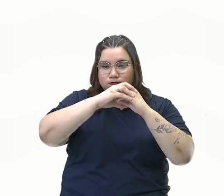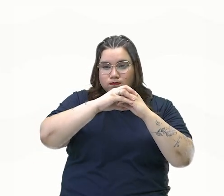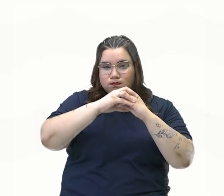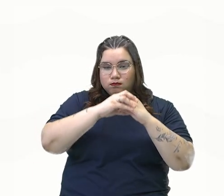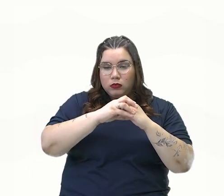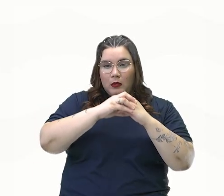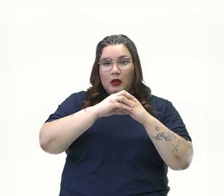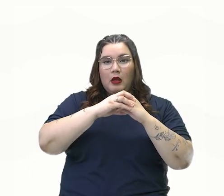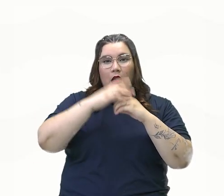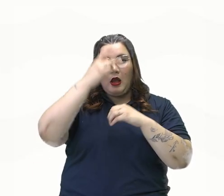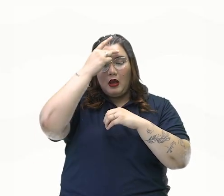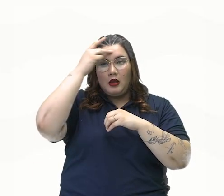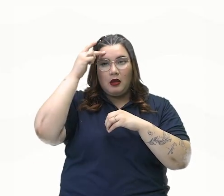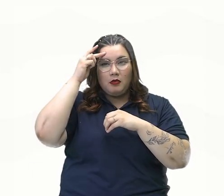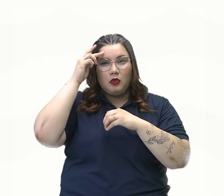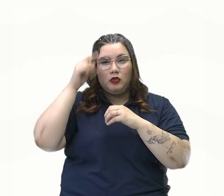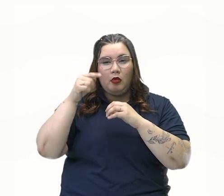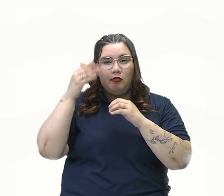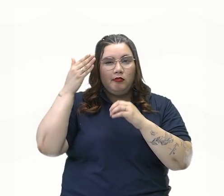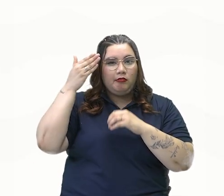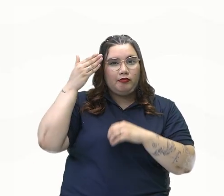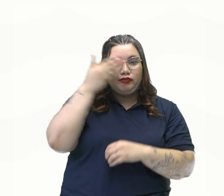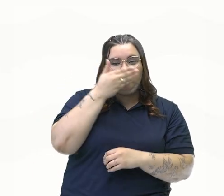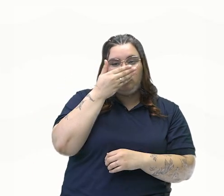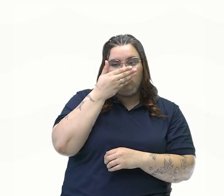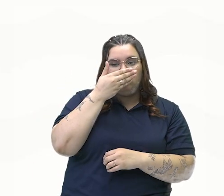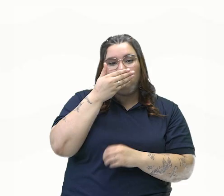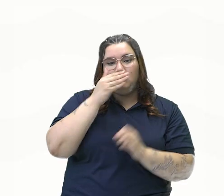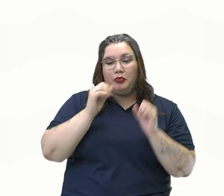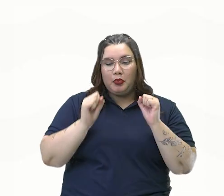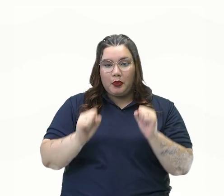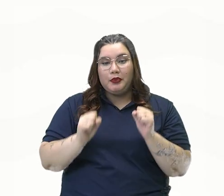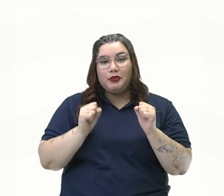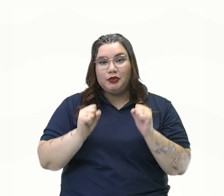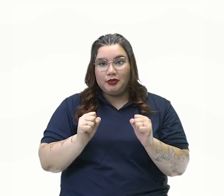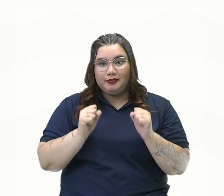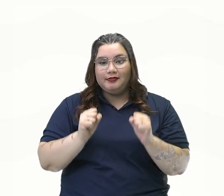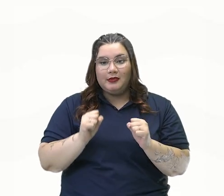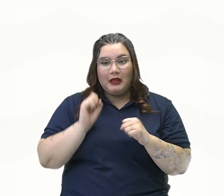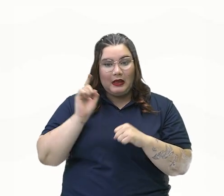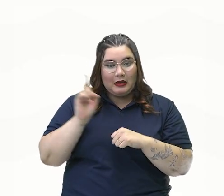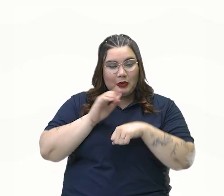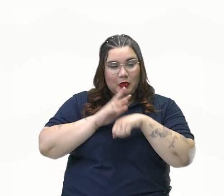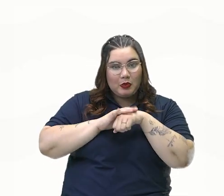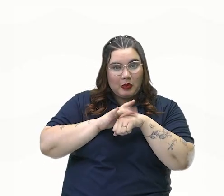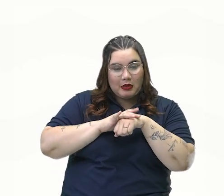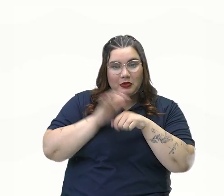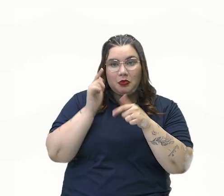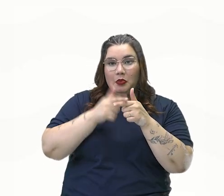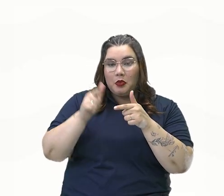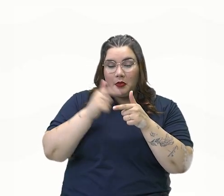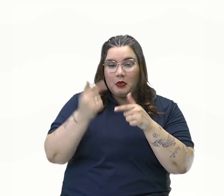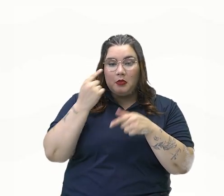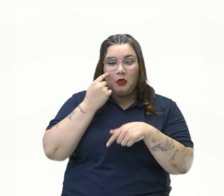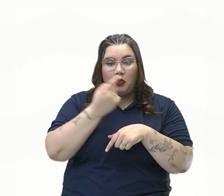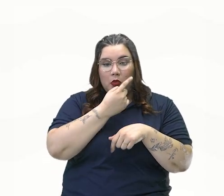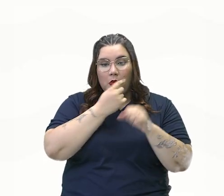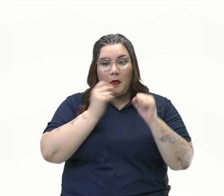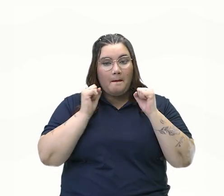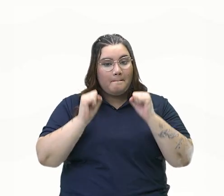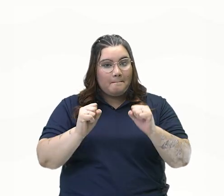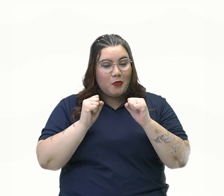a pessoa pode ter essa doença chamada glaucoma. O glaucoma é uma doença que afeta os